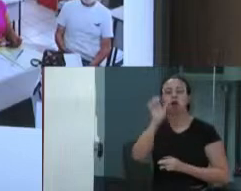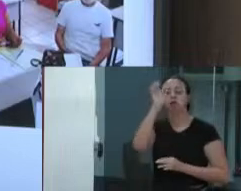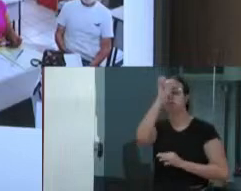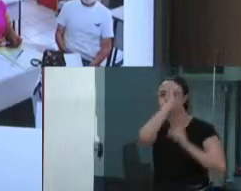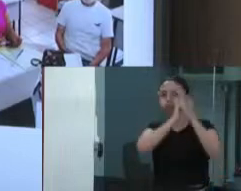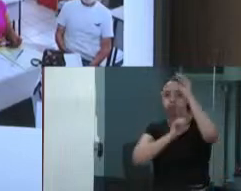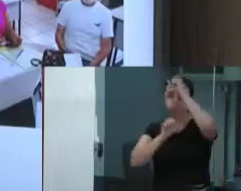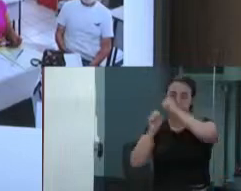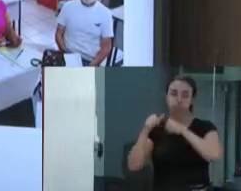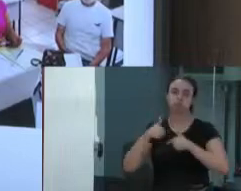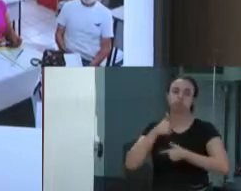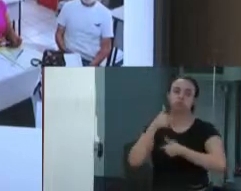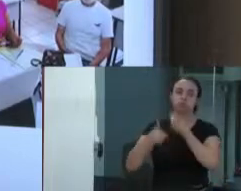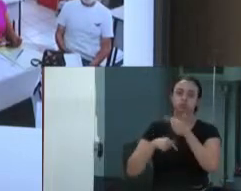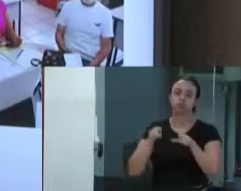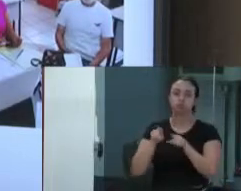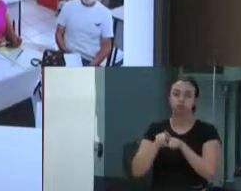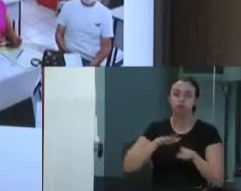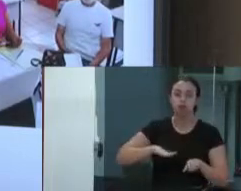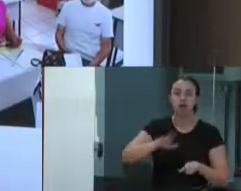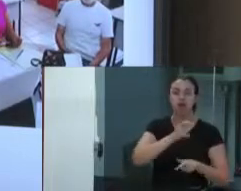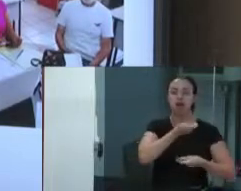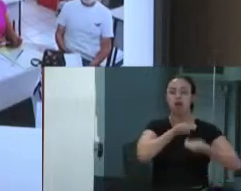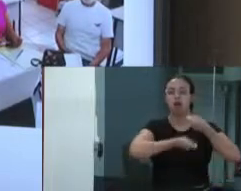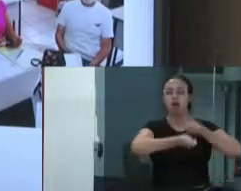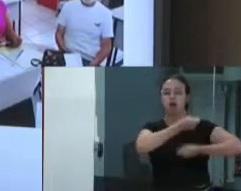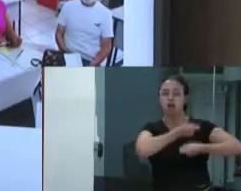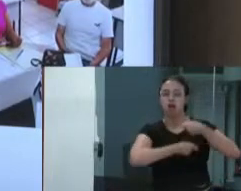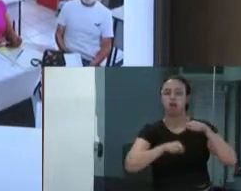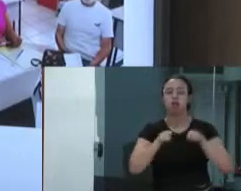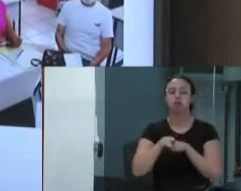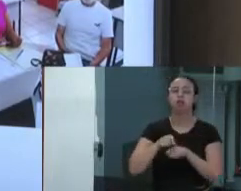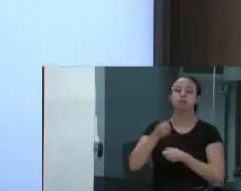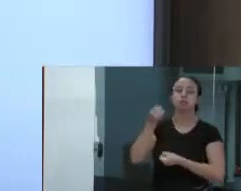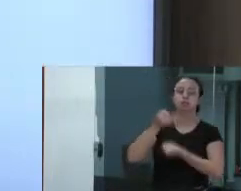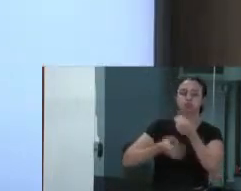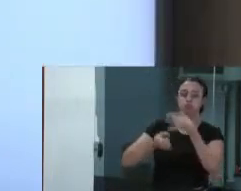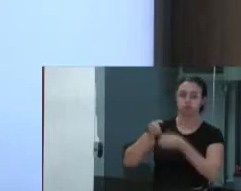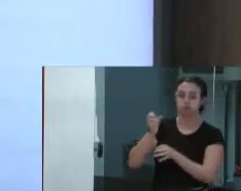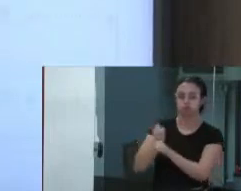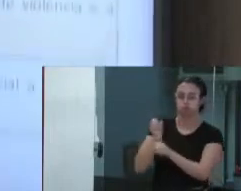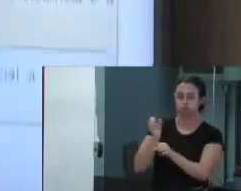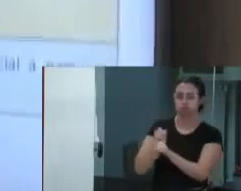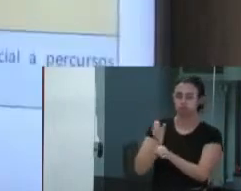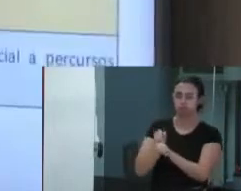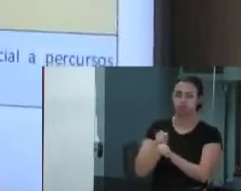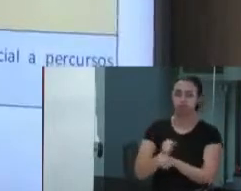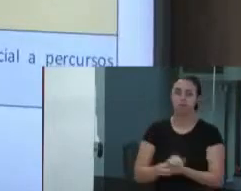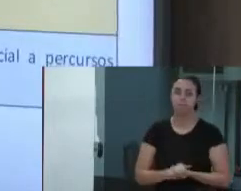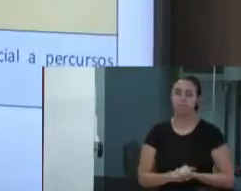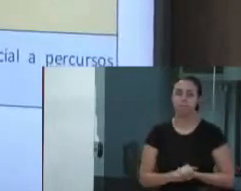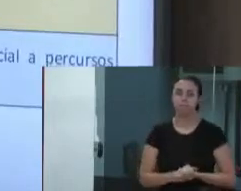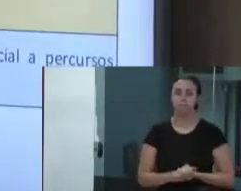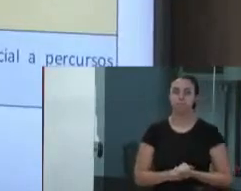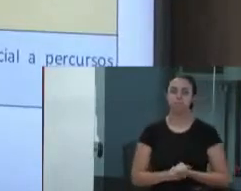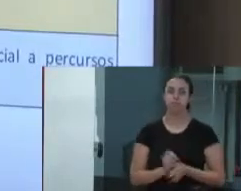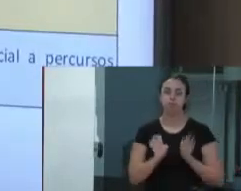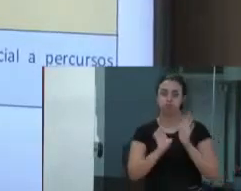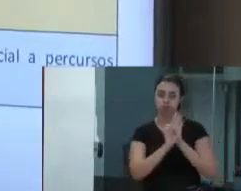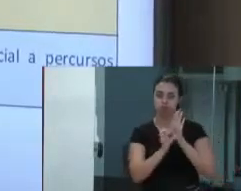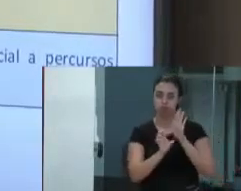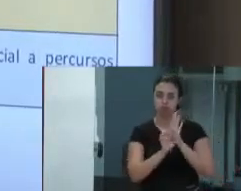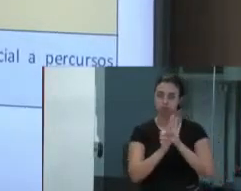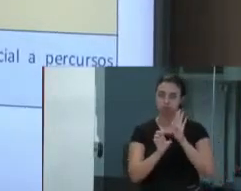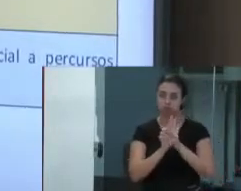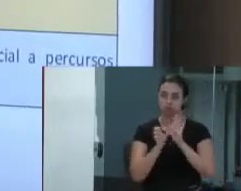a execução do serviço também, quanto a parte administrativa, com prestação de contas e outros. Os editais de chamamento,